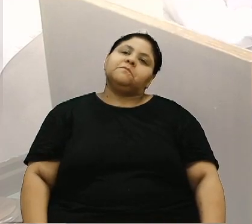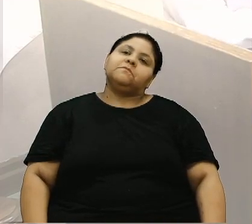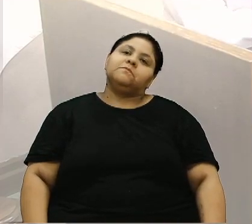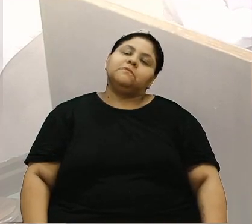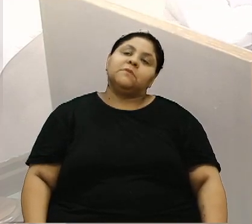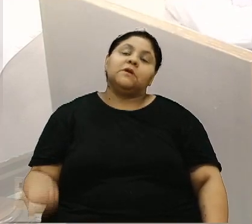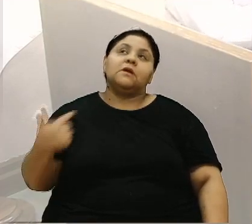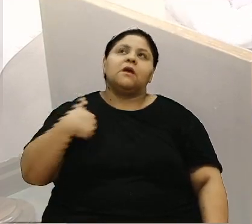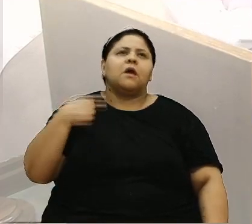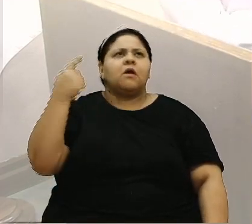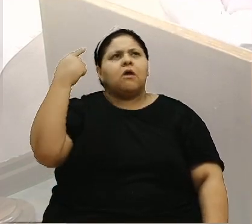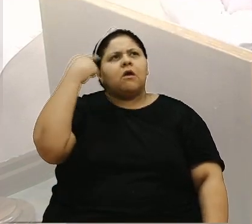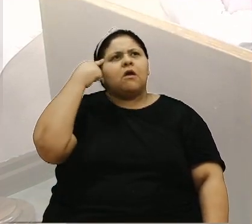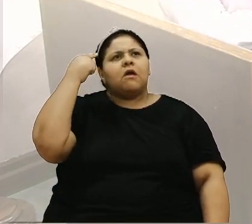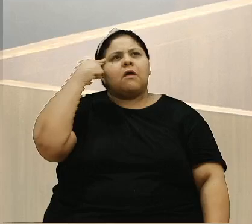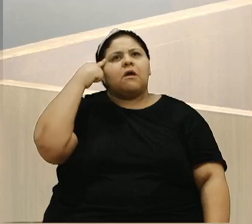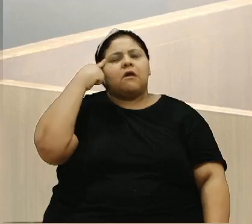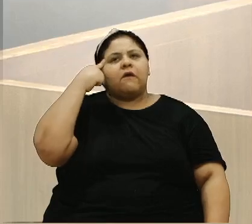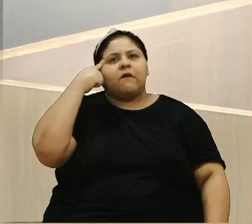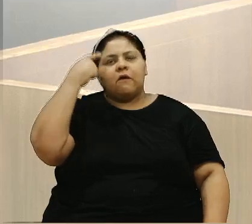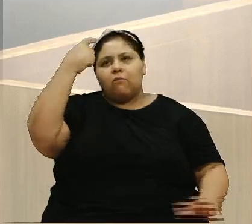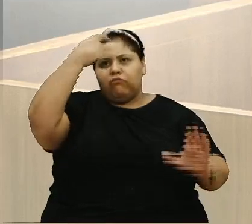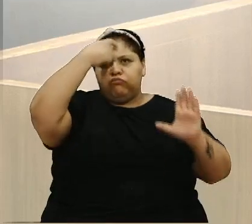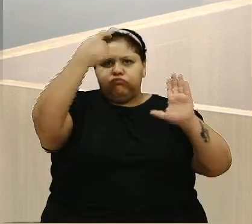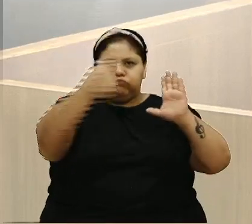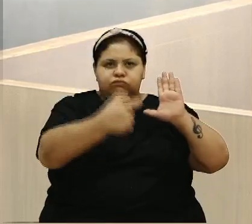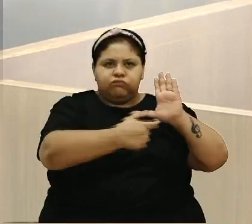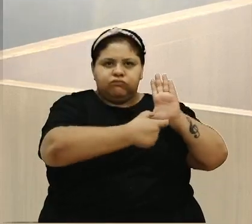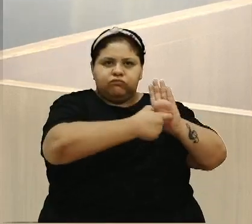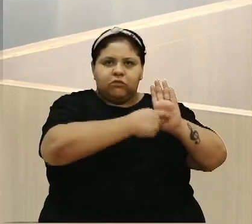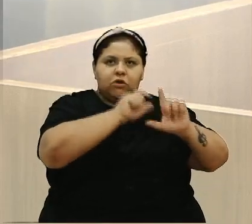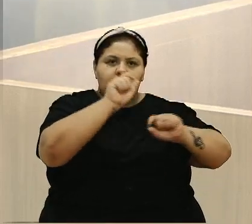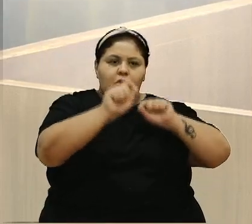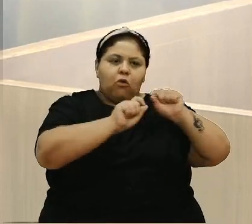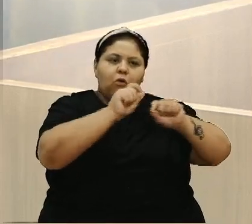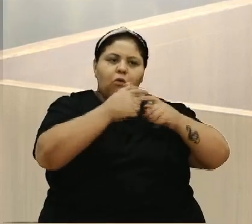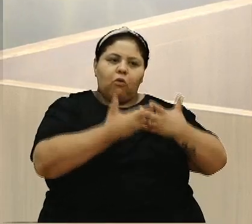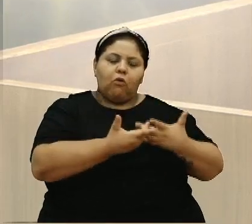Eu fiquei pensando na inteligência artificial, né? Como